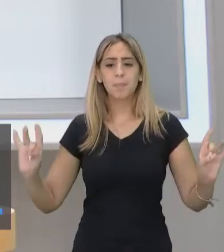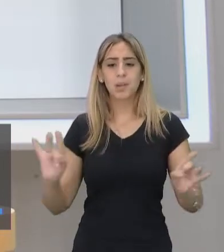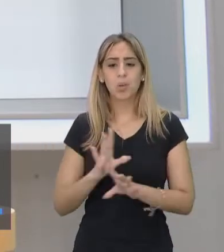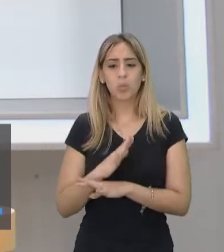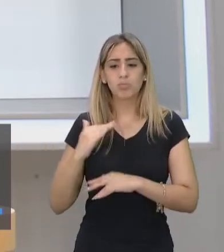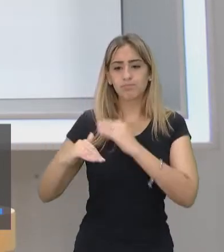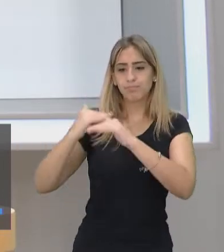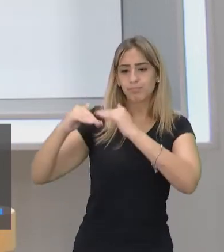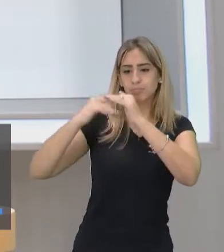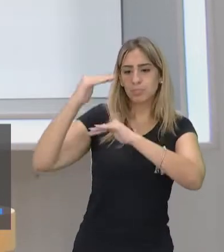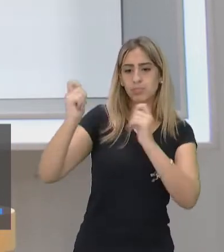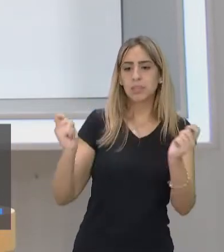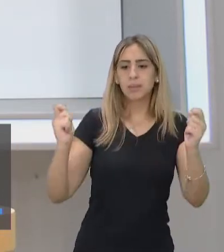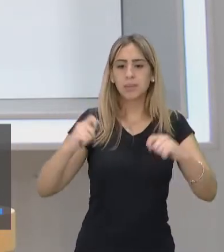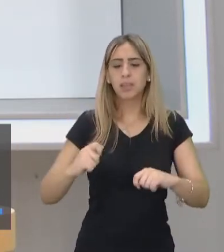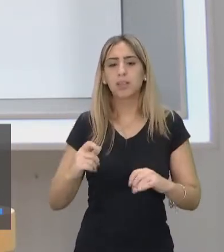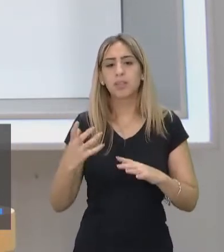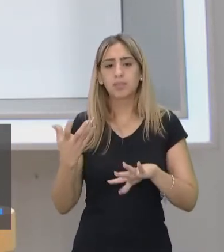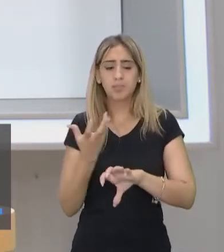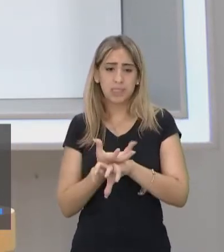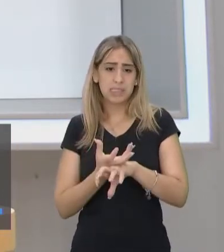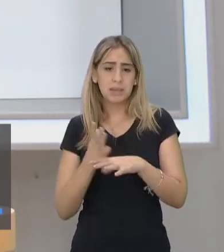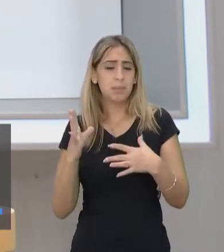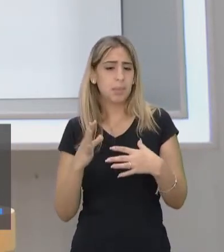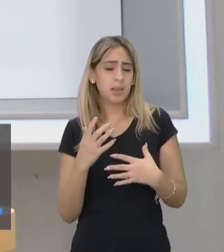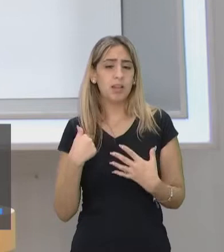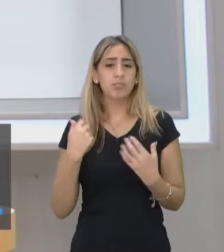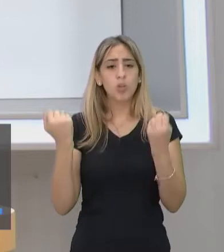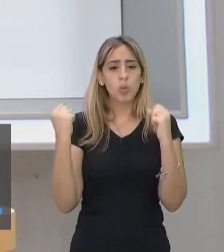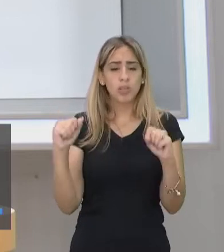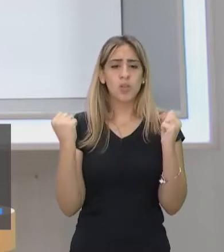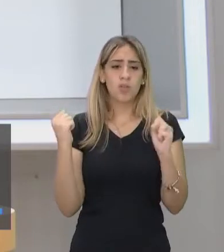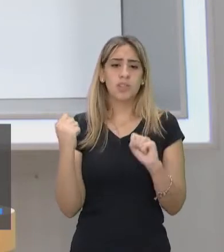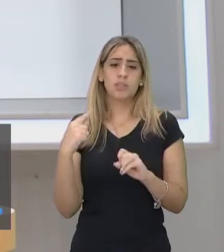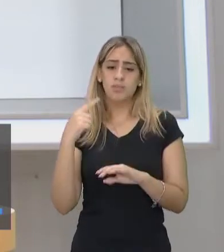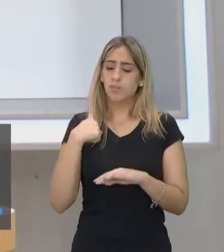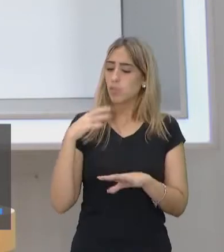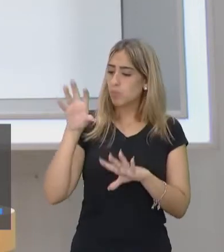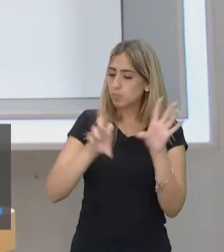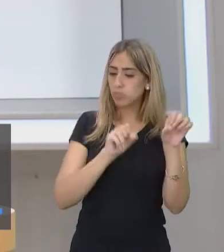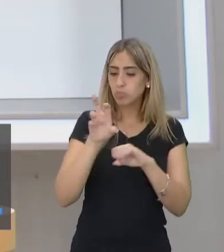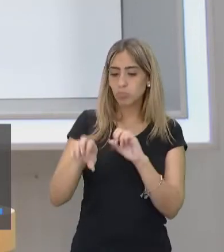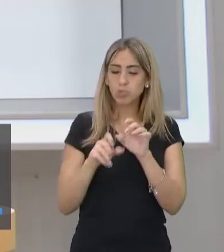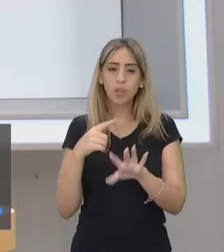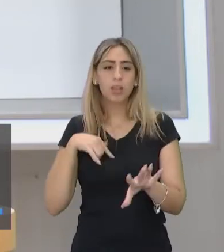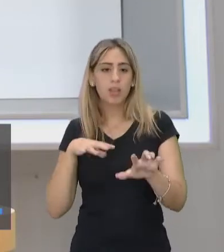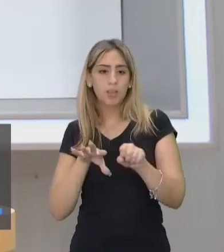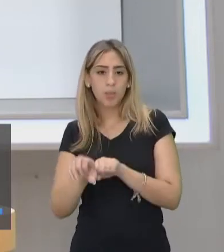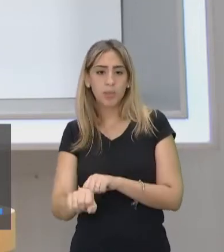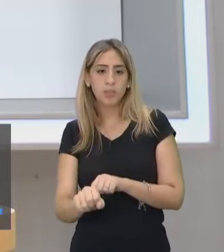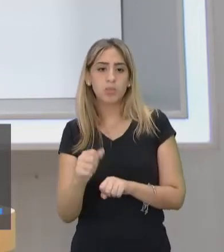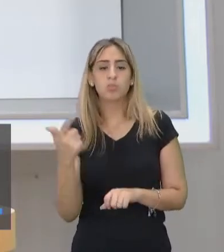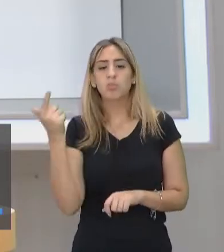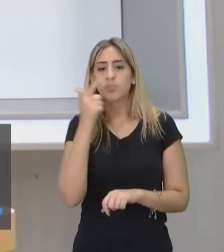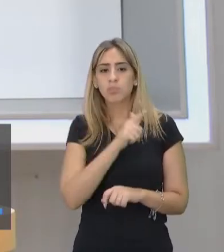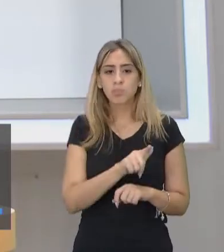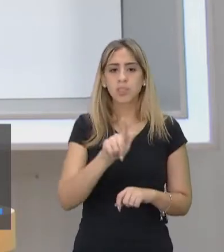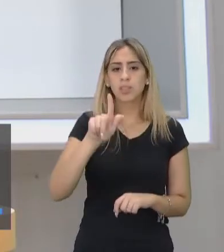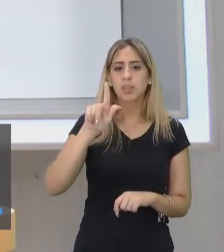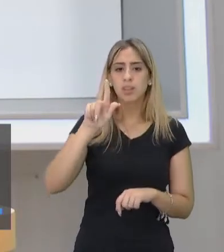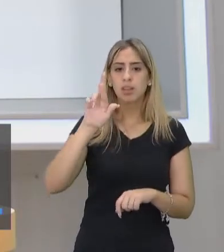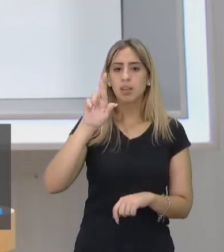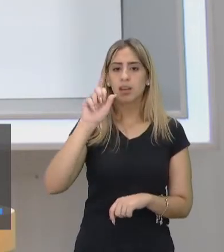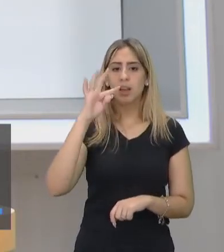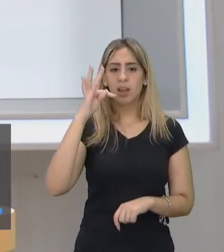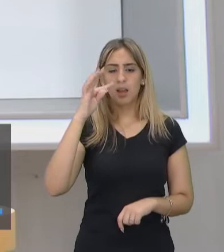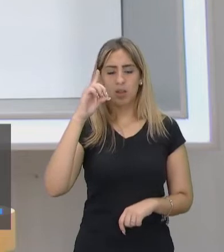para desempenhar a disciplina de educação física. Então, aí eu fui em busca da formação, da graduação, fiz